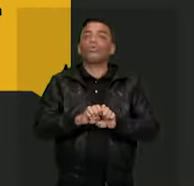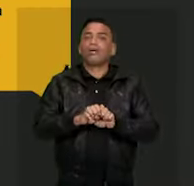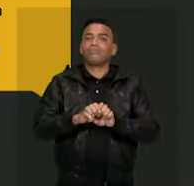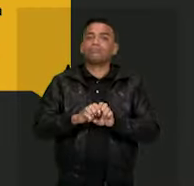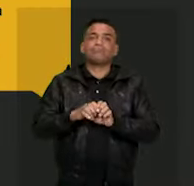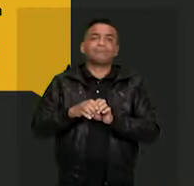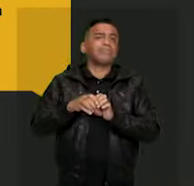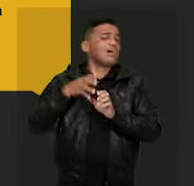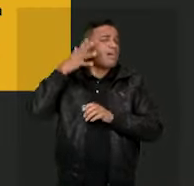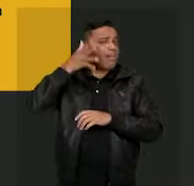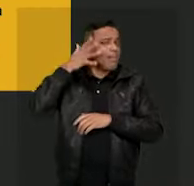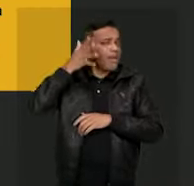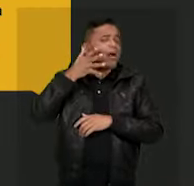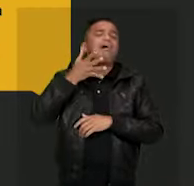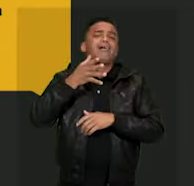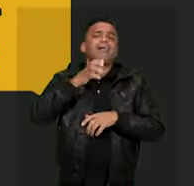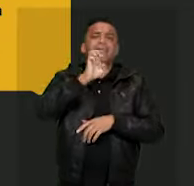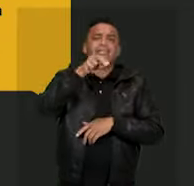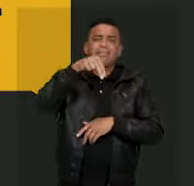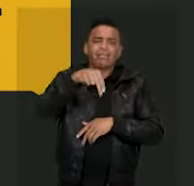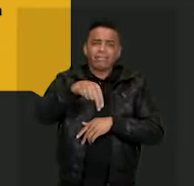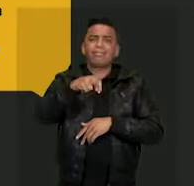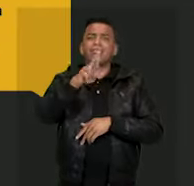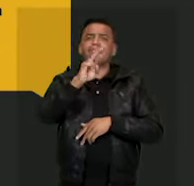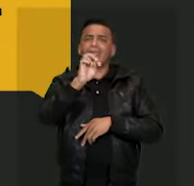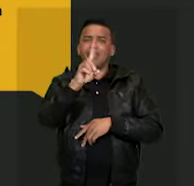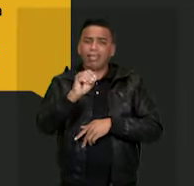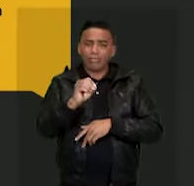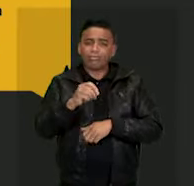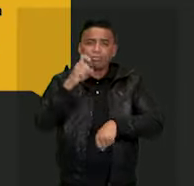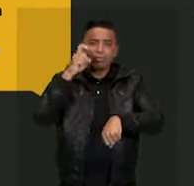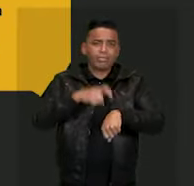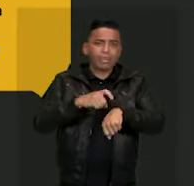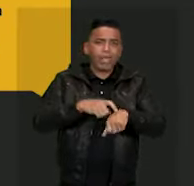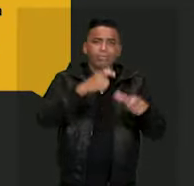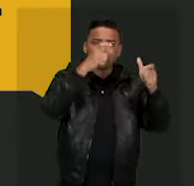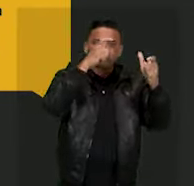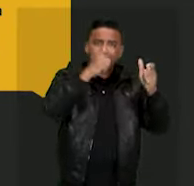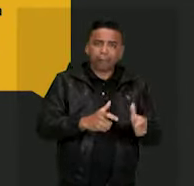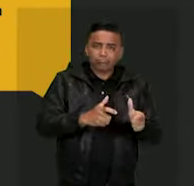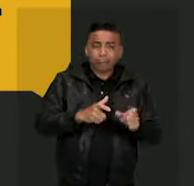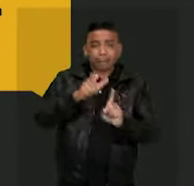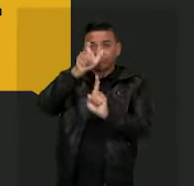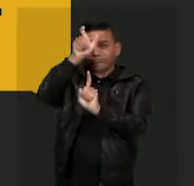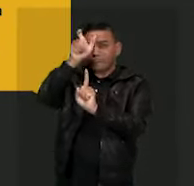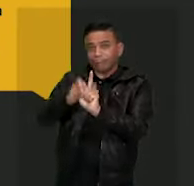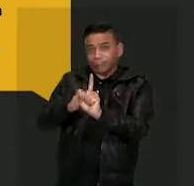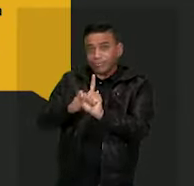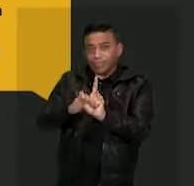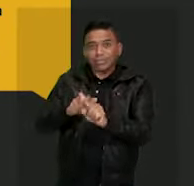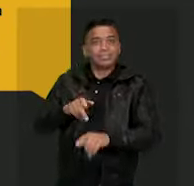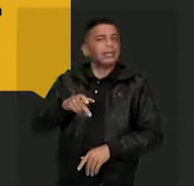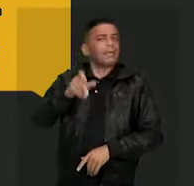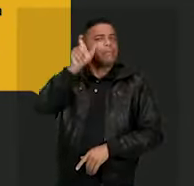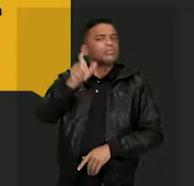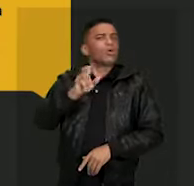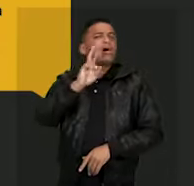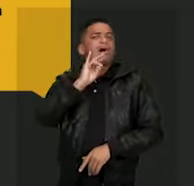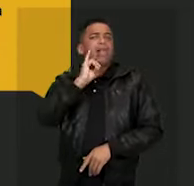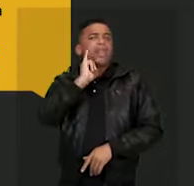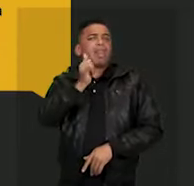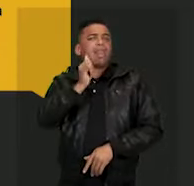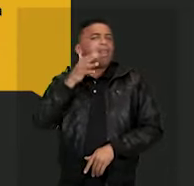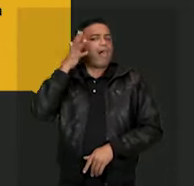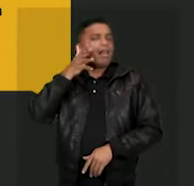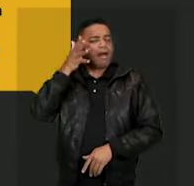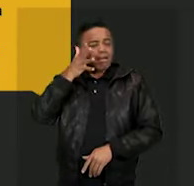narrativa, enredo, tempo, espaço, personagens, narrador e a construção do